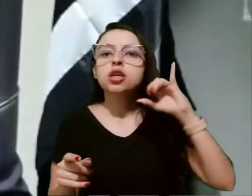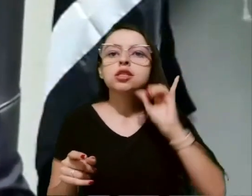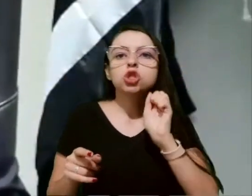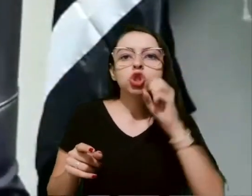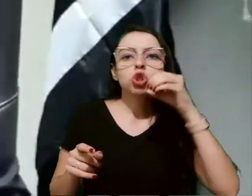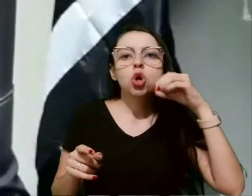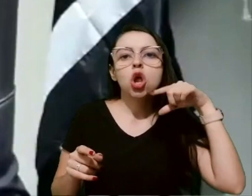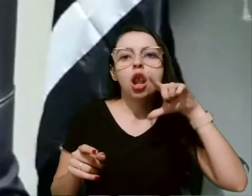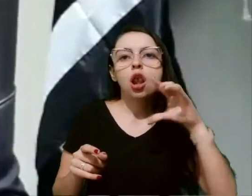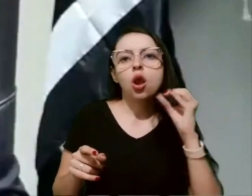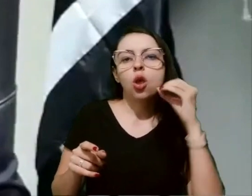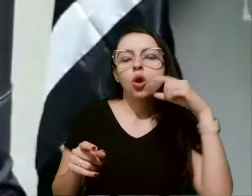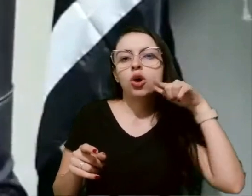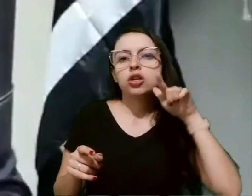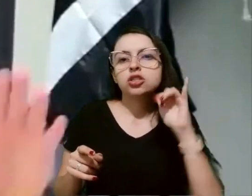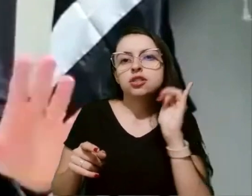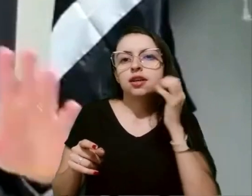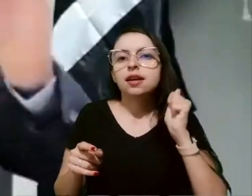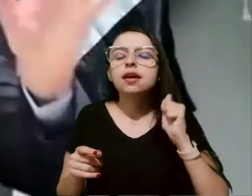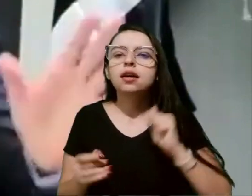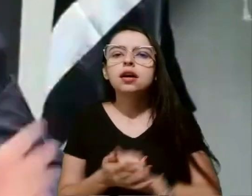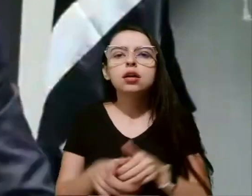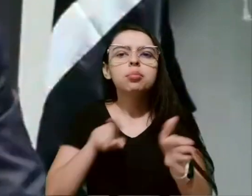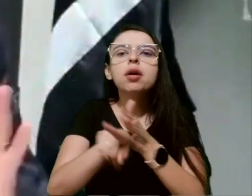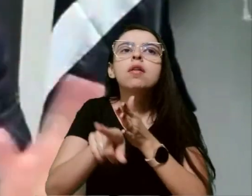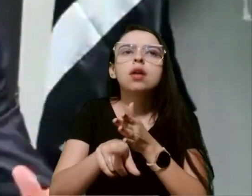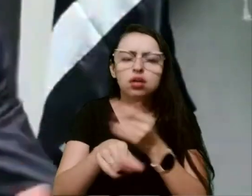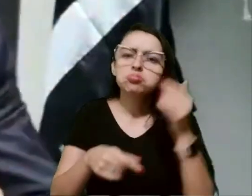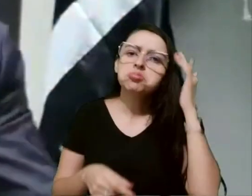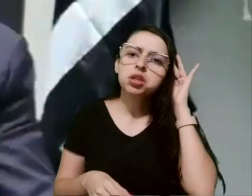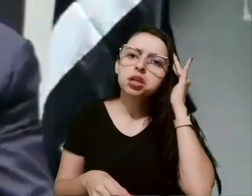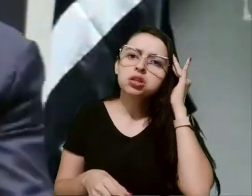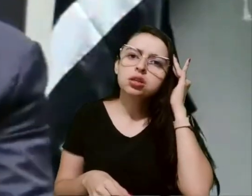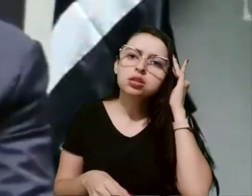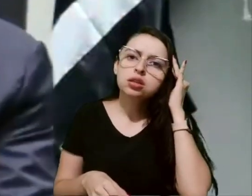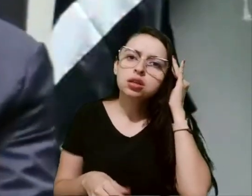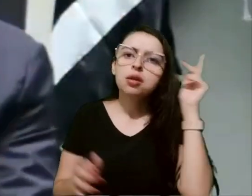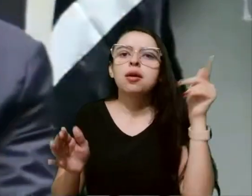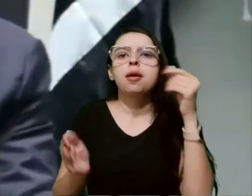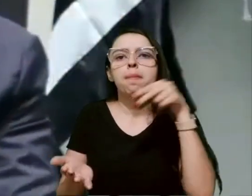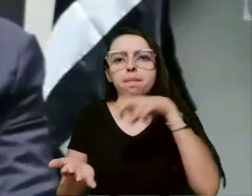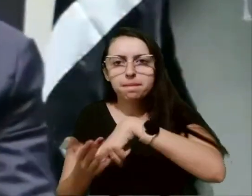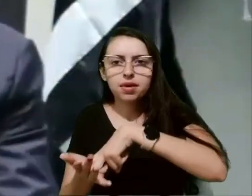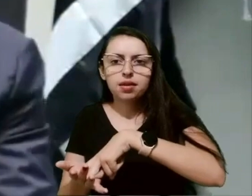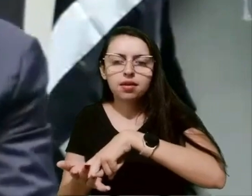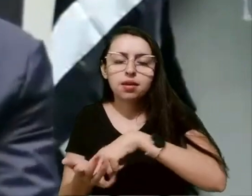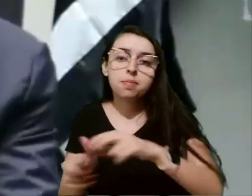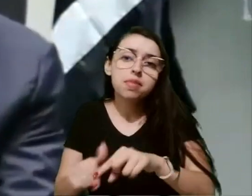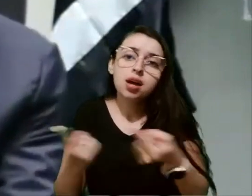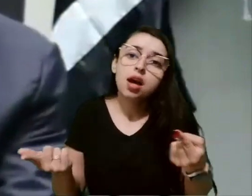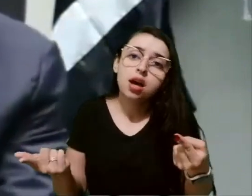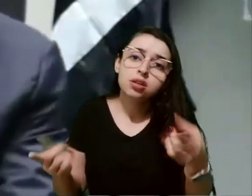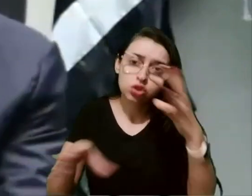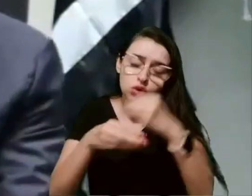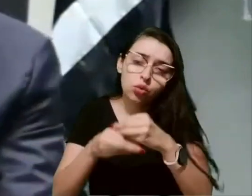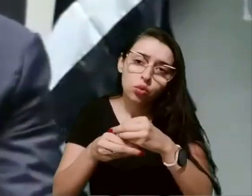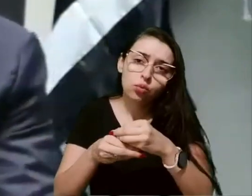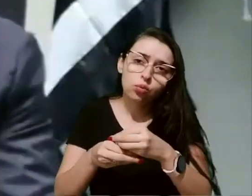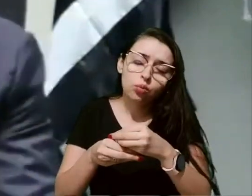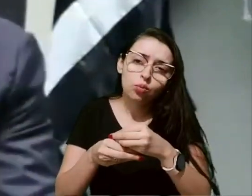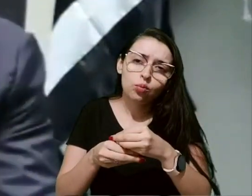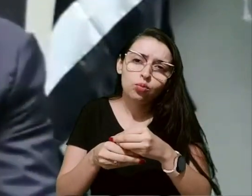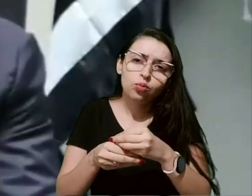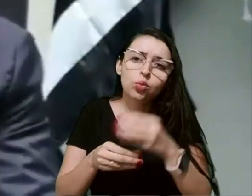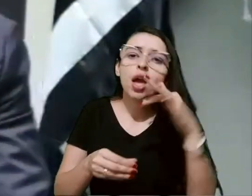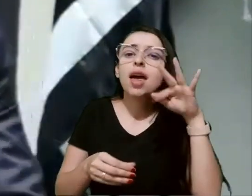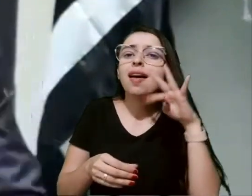exemplo, numa aula de direito penal, eu perguntava: "Não, tá bom, esse é o sistema, entendi. Essa é a pena, é assim que calcula e tal, mas qual é a taxa de